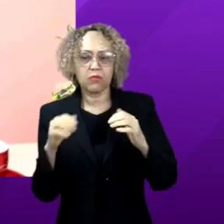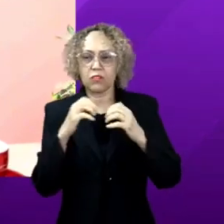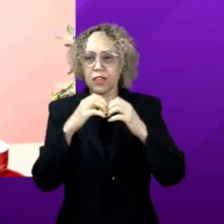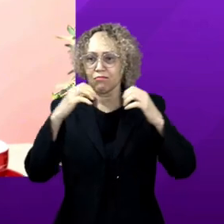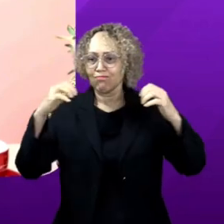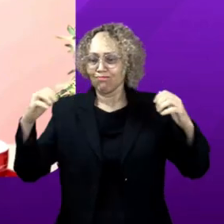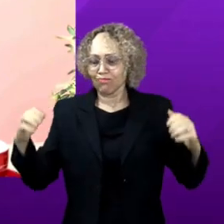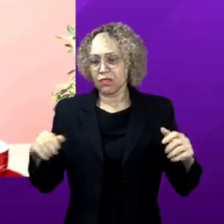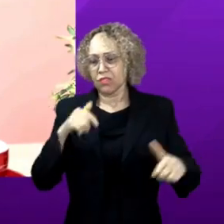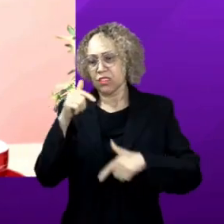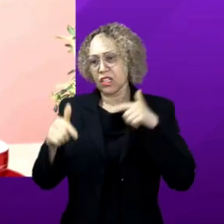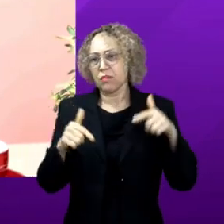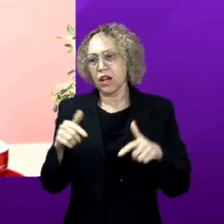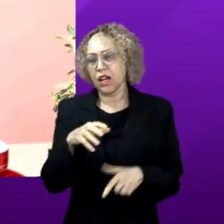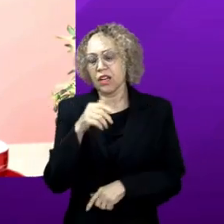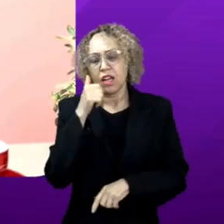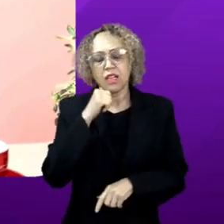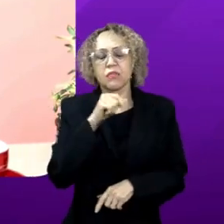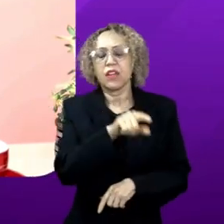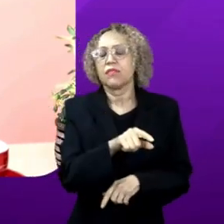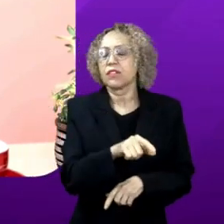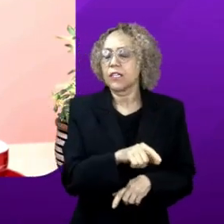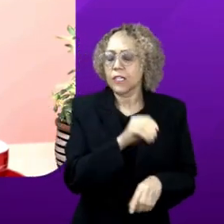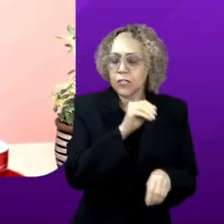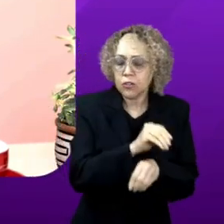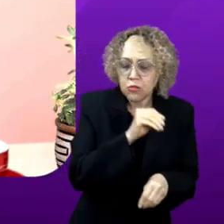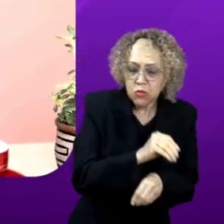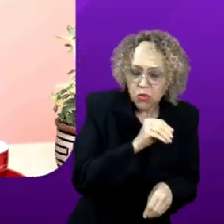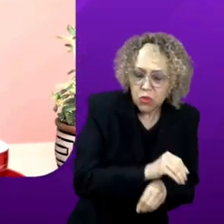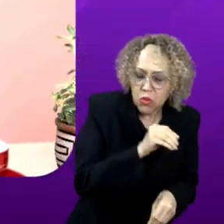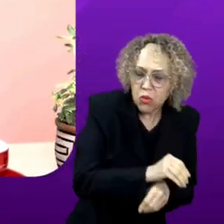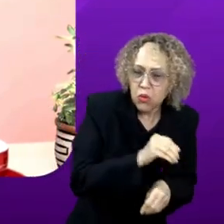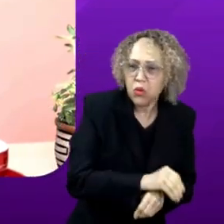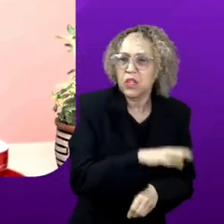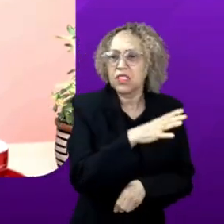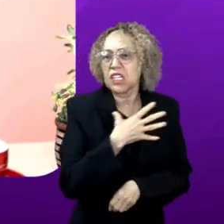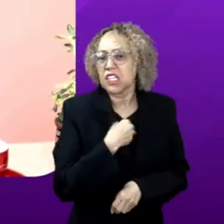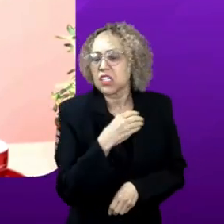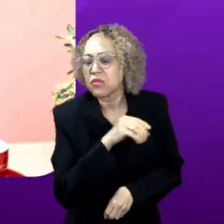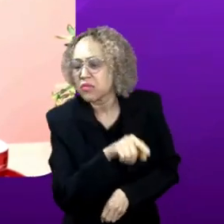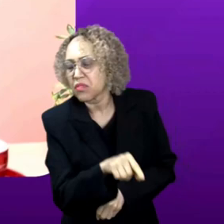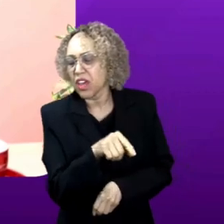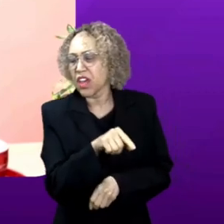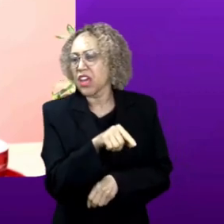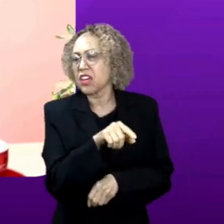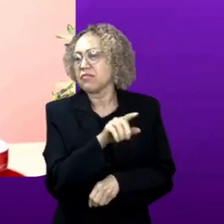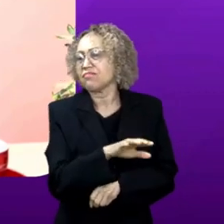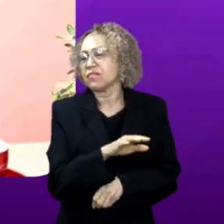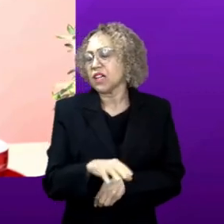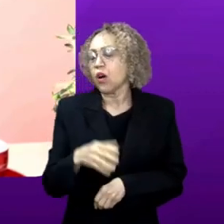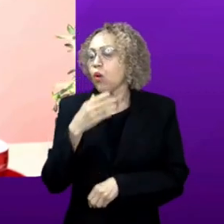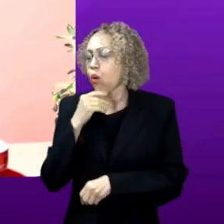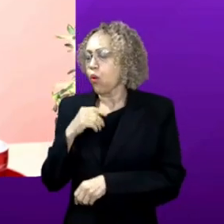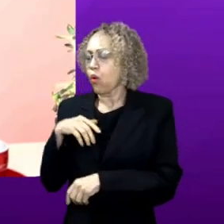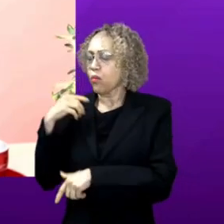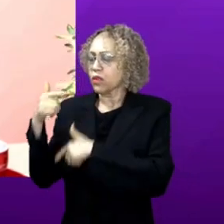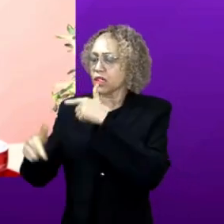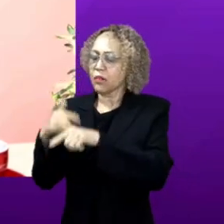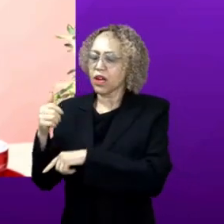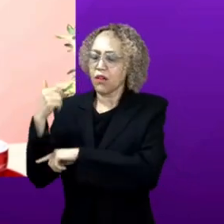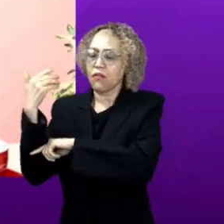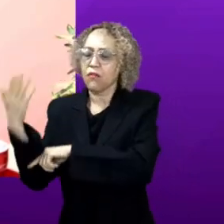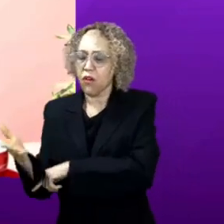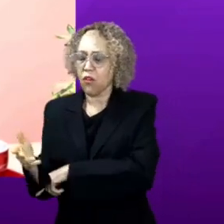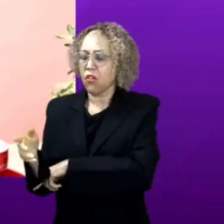da sociedade, enquanto os homens podem usufruir, da esfera da produção, do trabalho fora, do mercado de